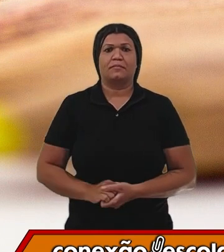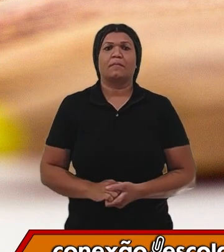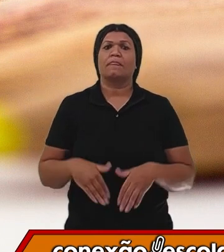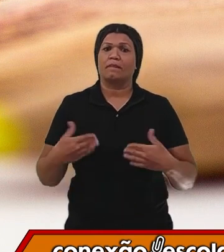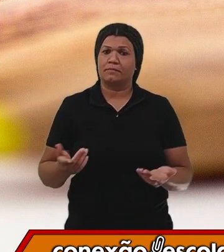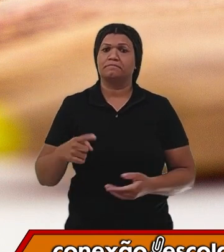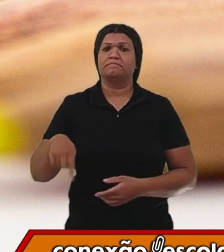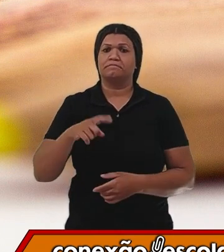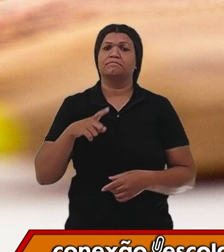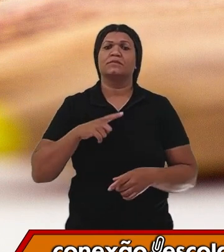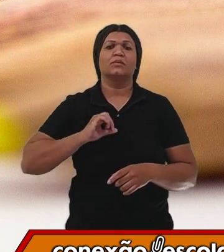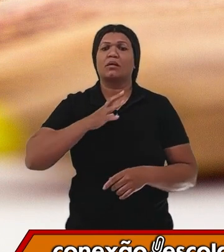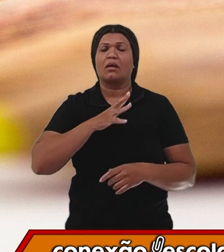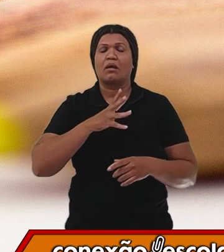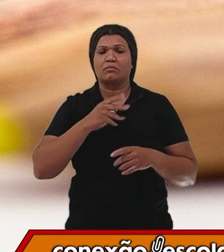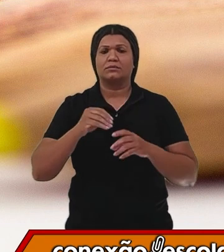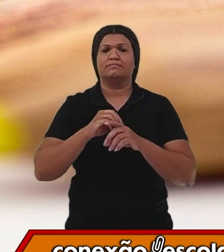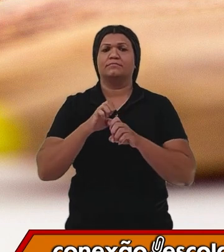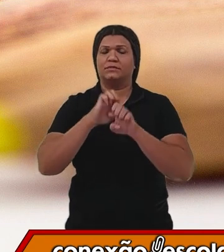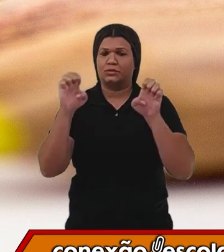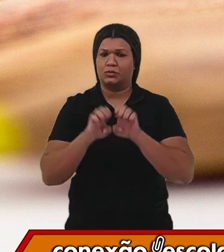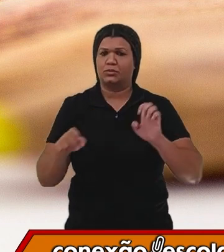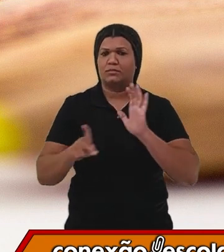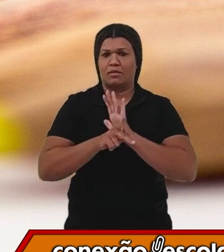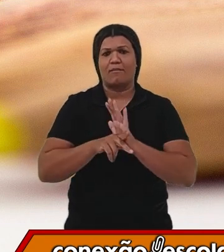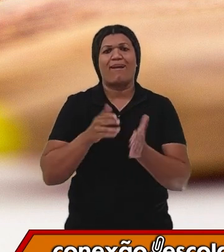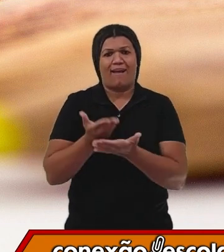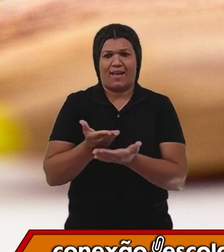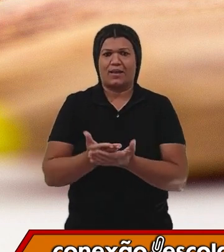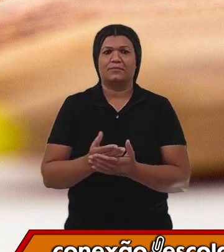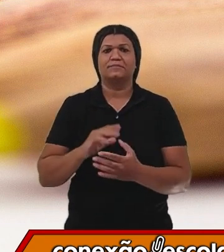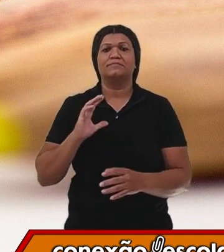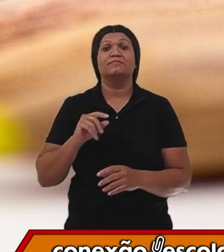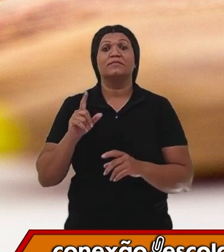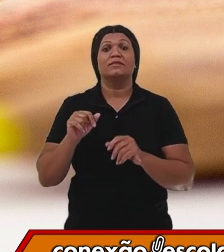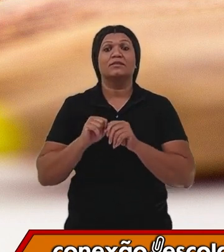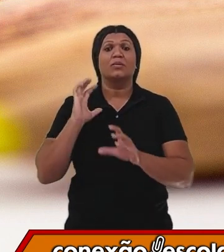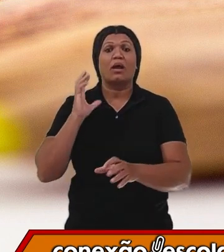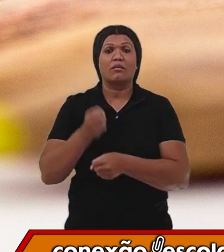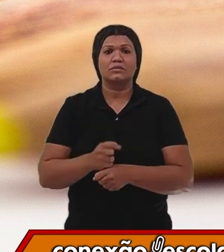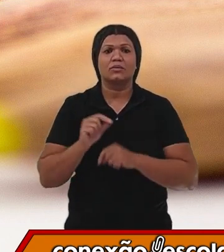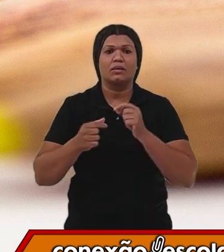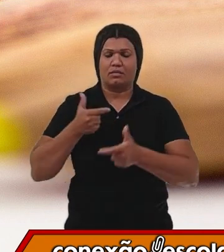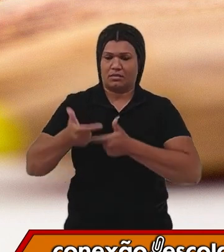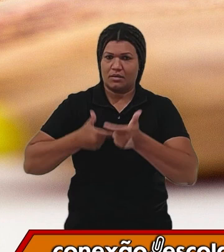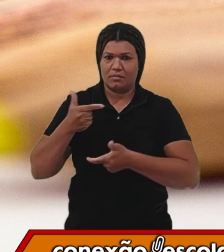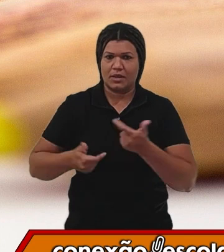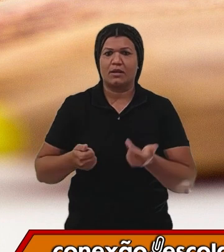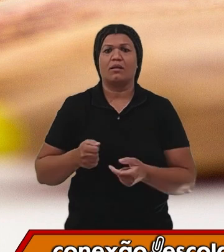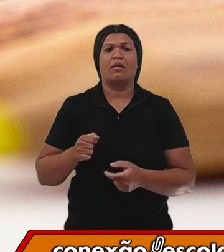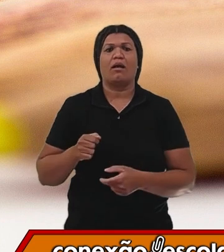essas foram as nossas habilidades estruturantes da nossa aula. Resumindo, nós trabalhamos sobre os